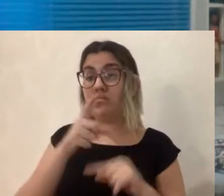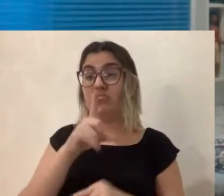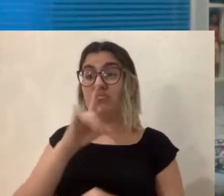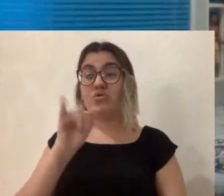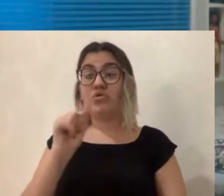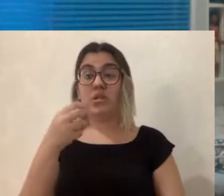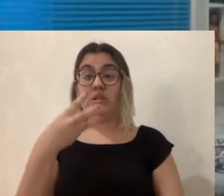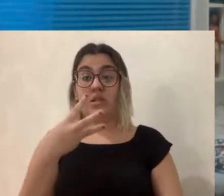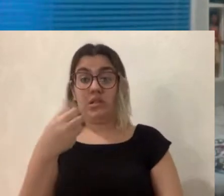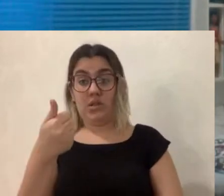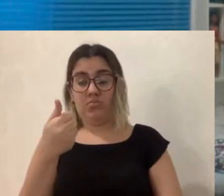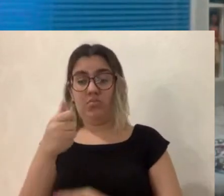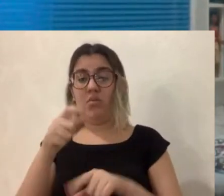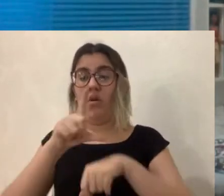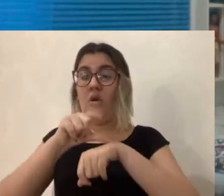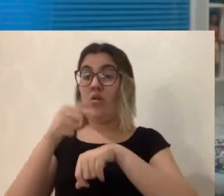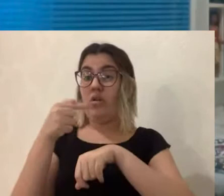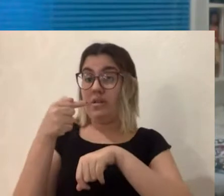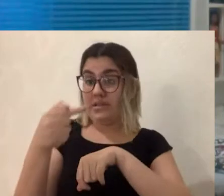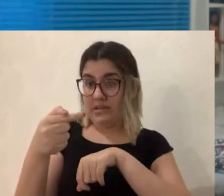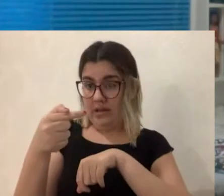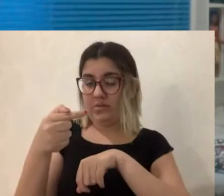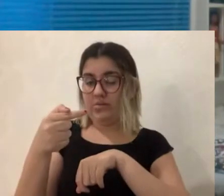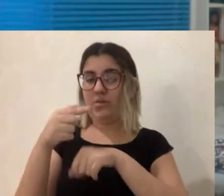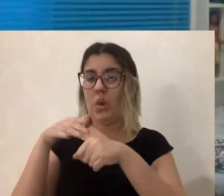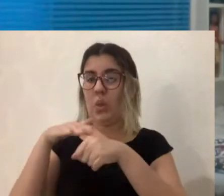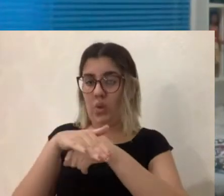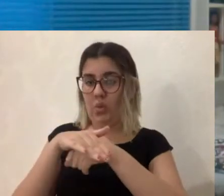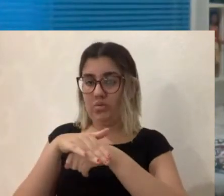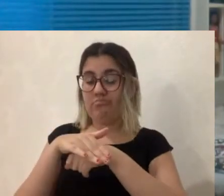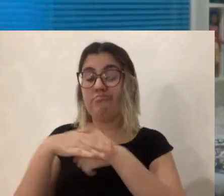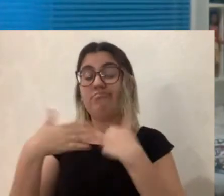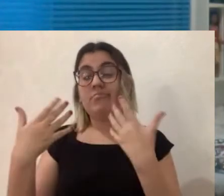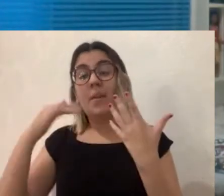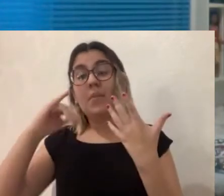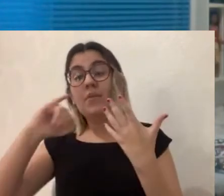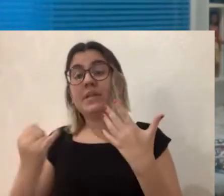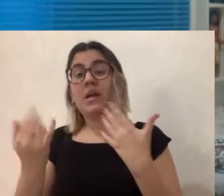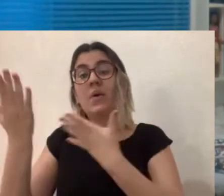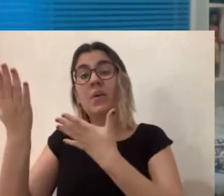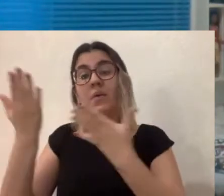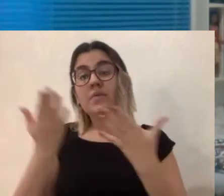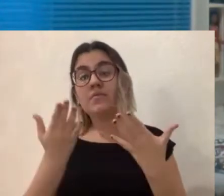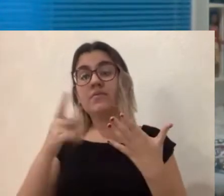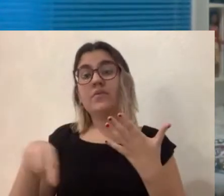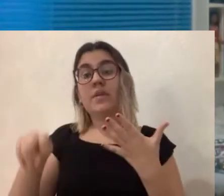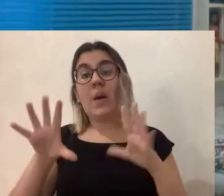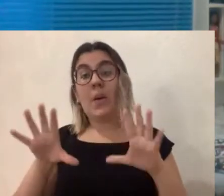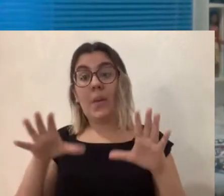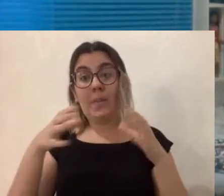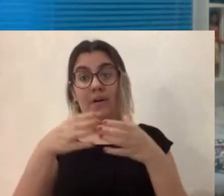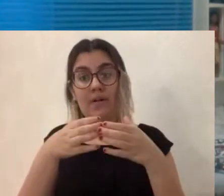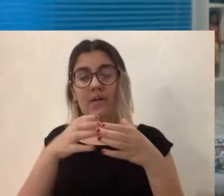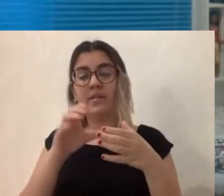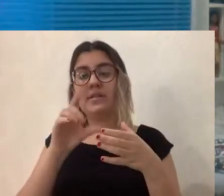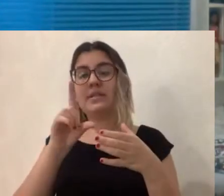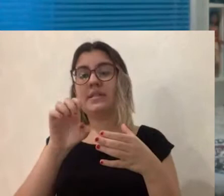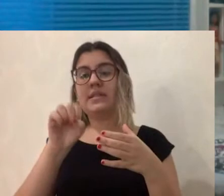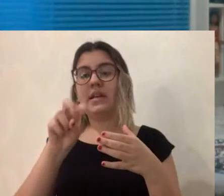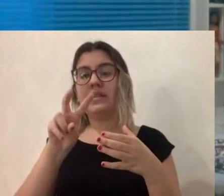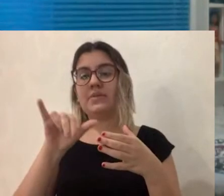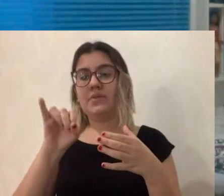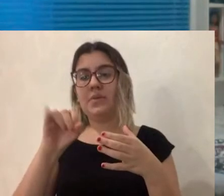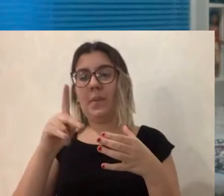19 horas. Então eu queria convidar vocês a acompanharem o coletivo Desvio Padrão no Facebook, ou mandar um